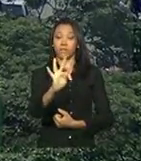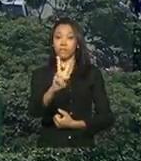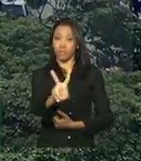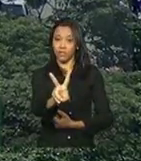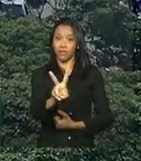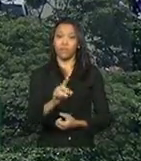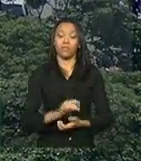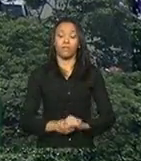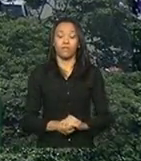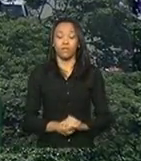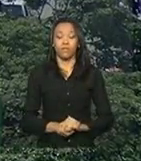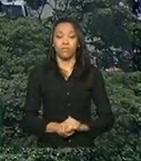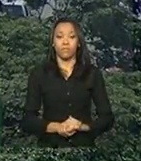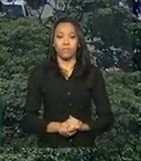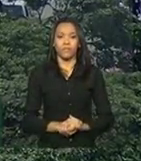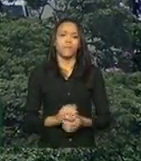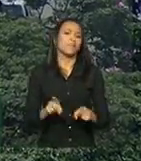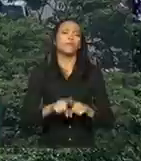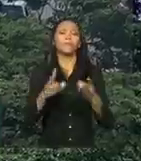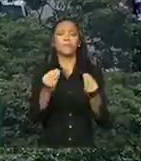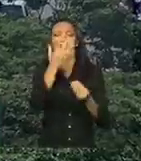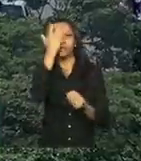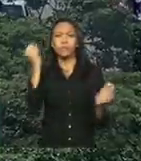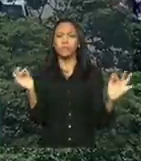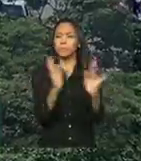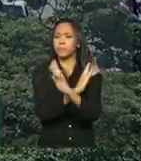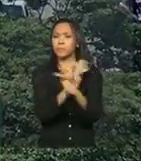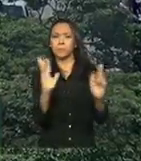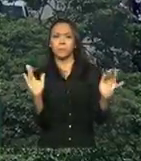O boio ali parado, muita movimentação.